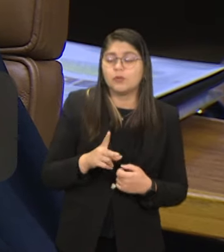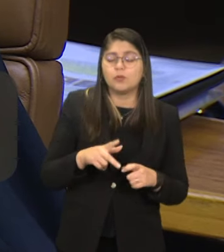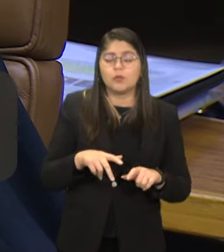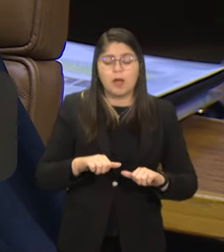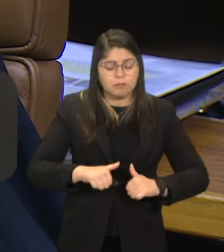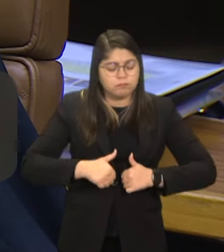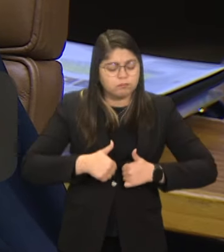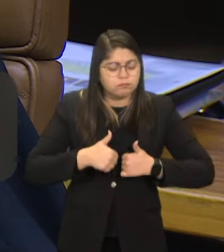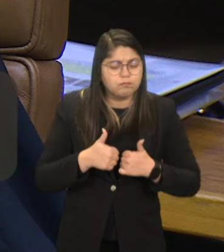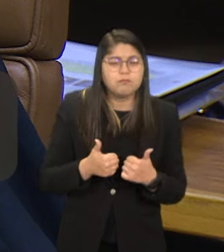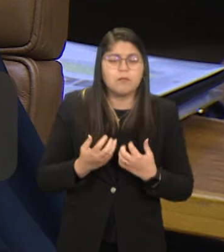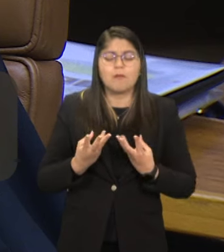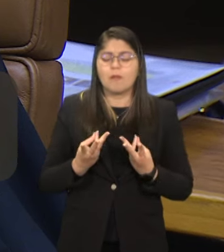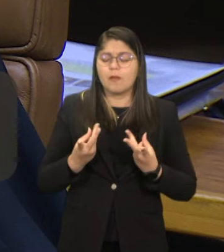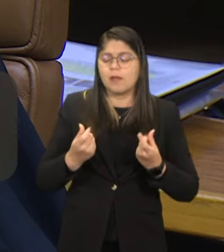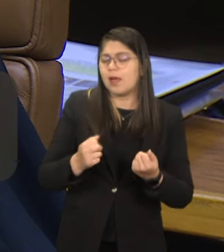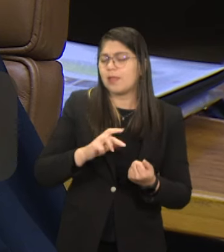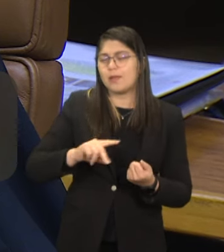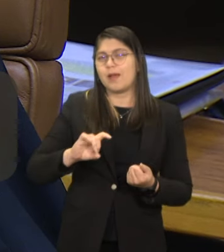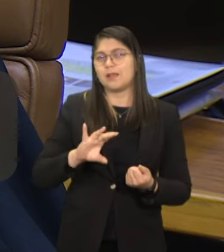aperfeiçoamento e não apenas